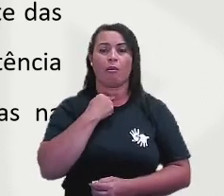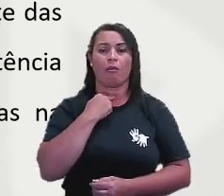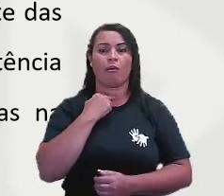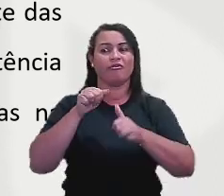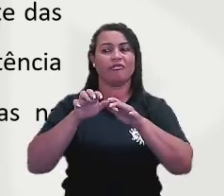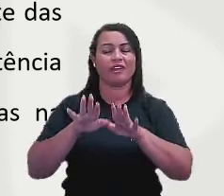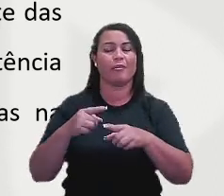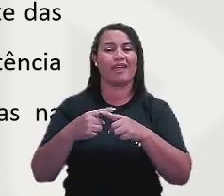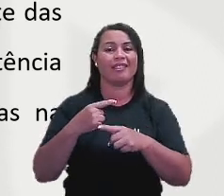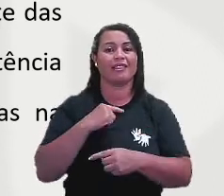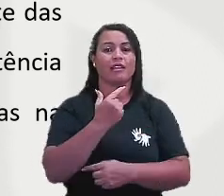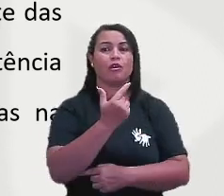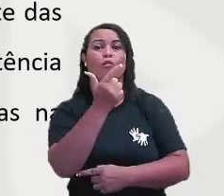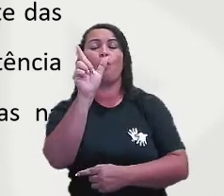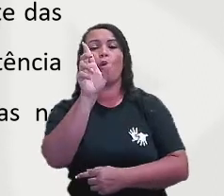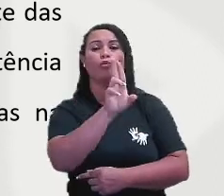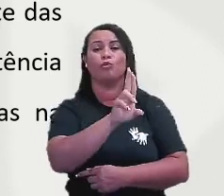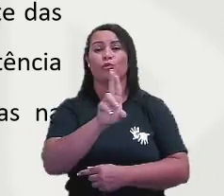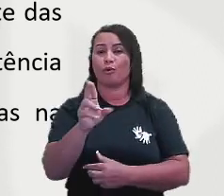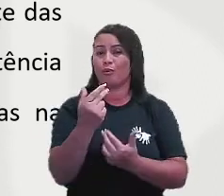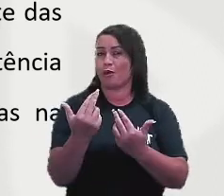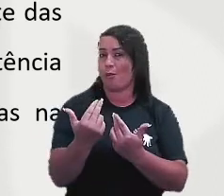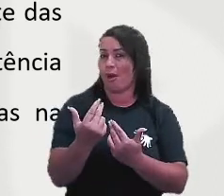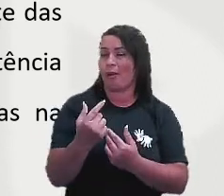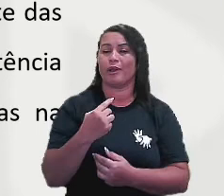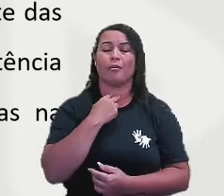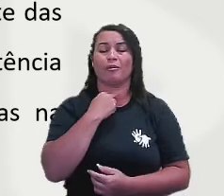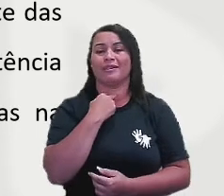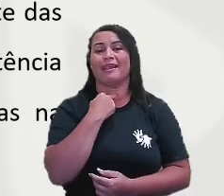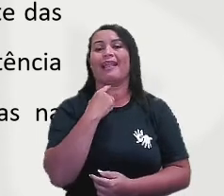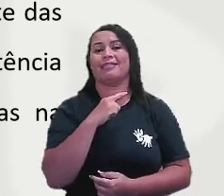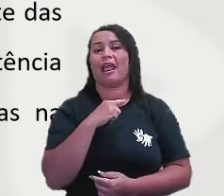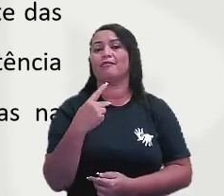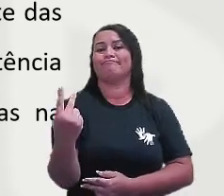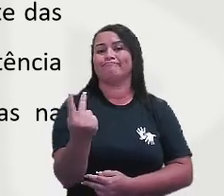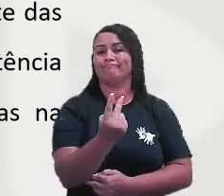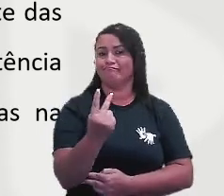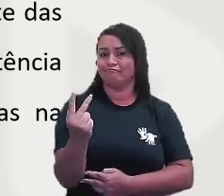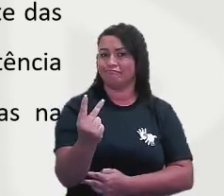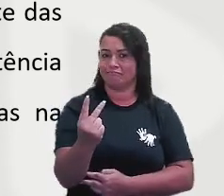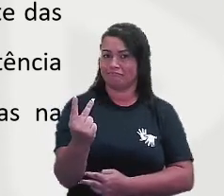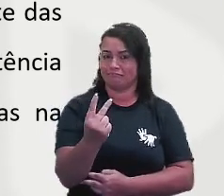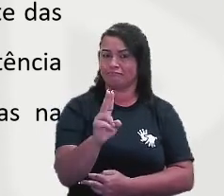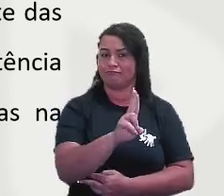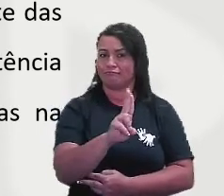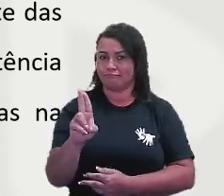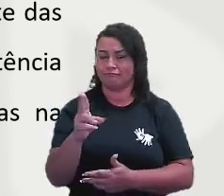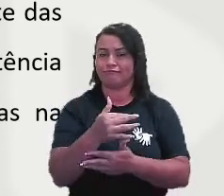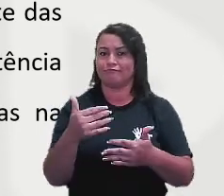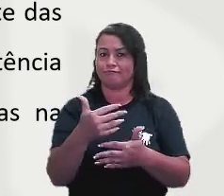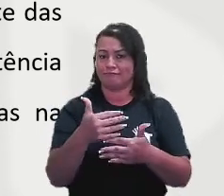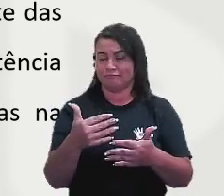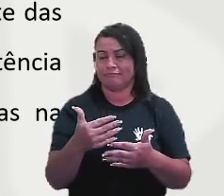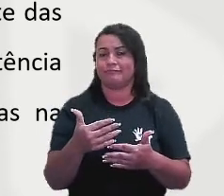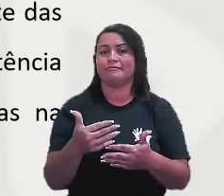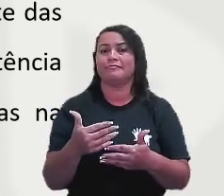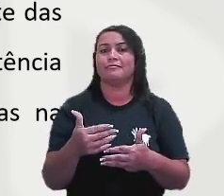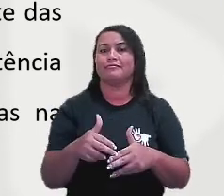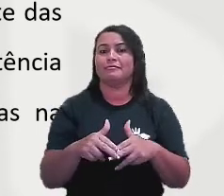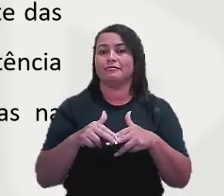devido à existência de um decreto-lei que proibia a existência de duplicatas na